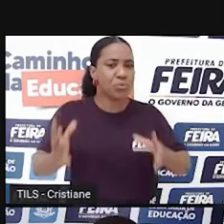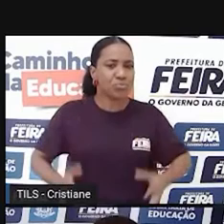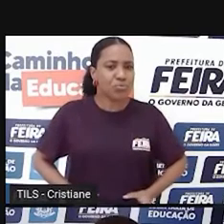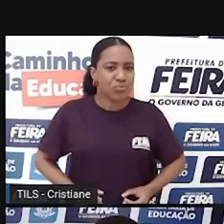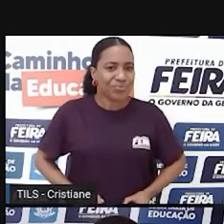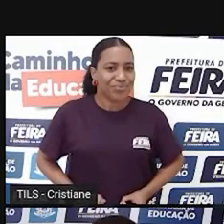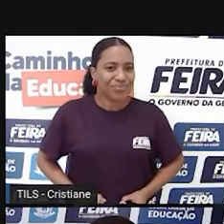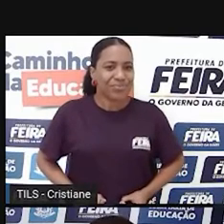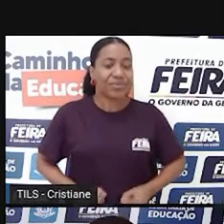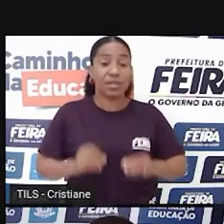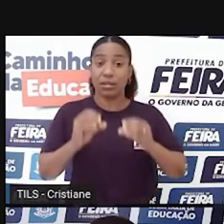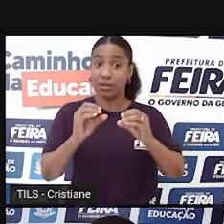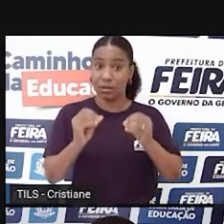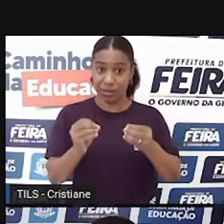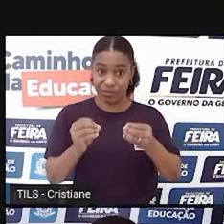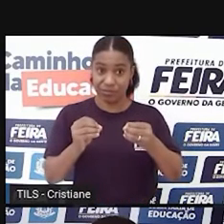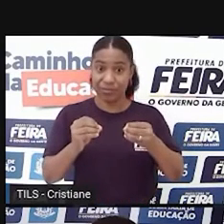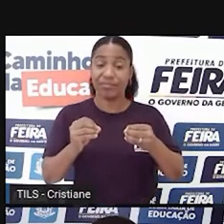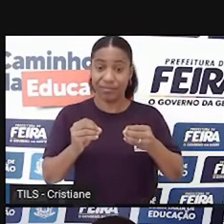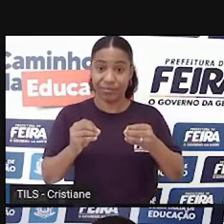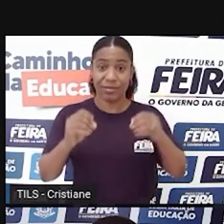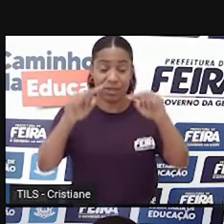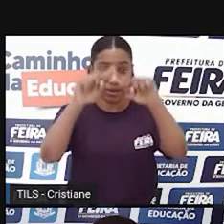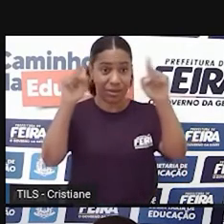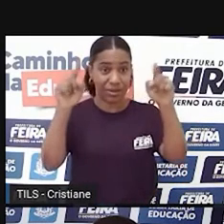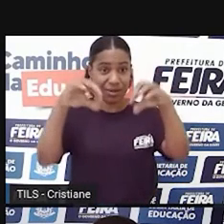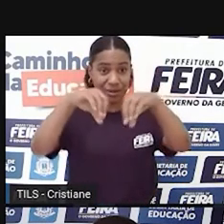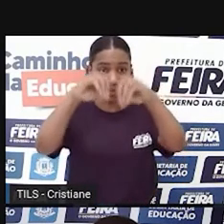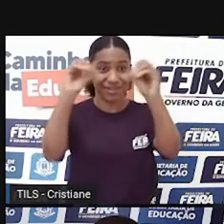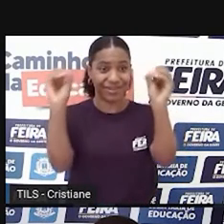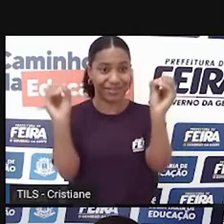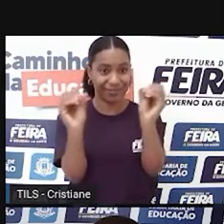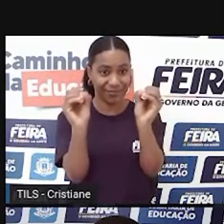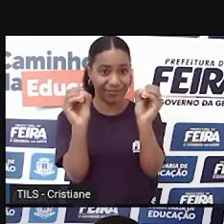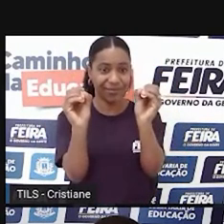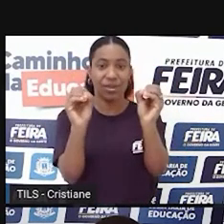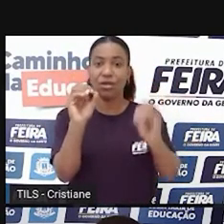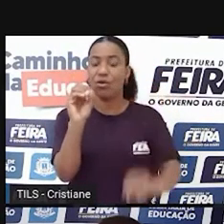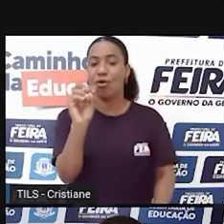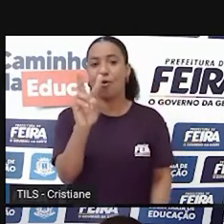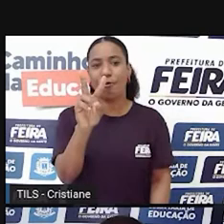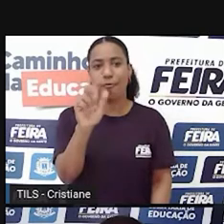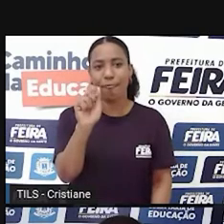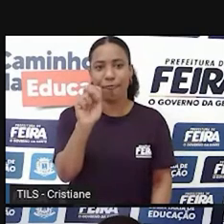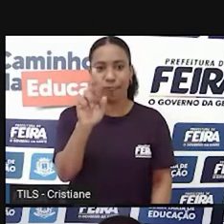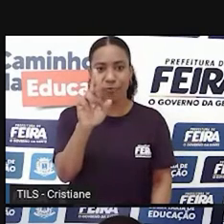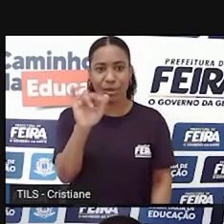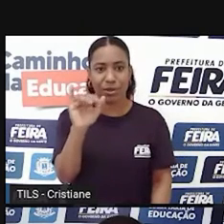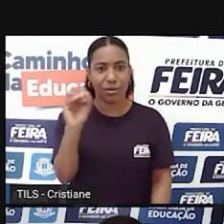né? Os ovários, que são as glândulas sexuais femininas,